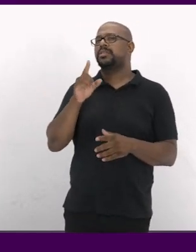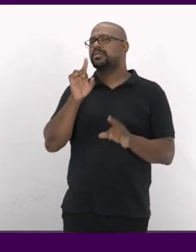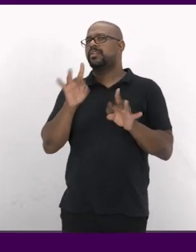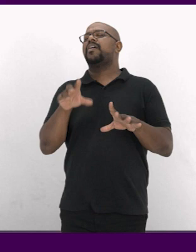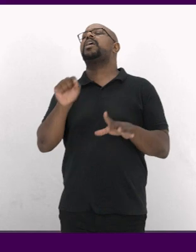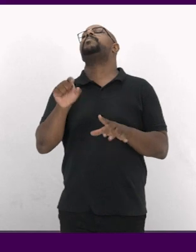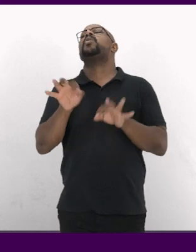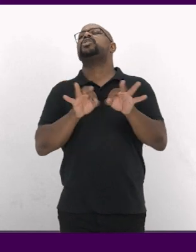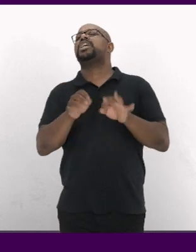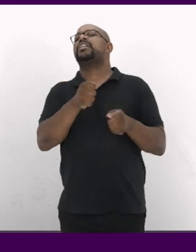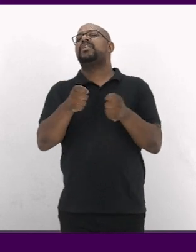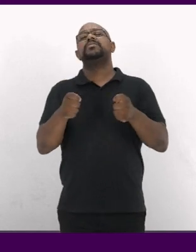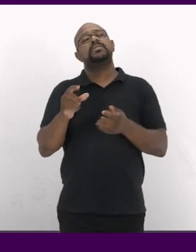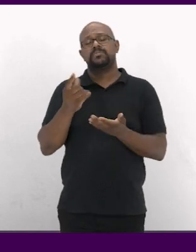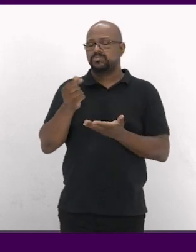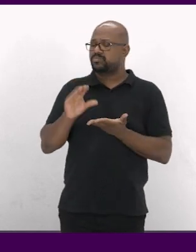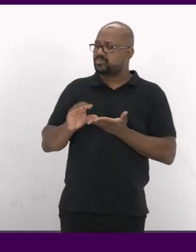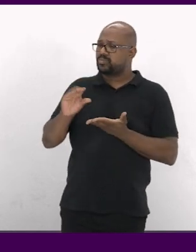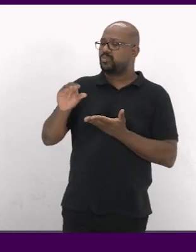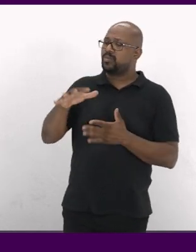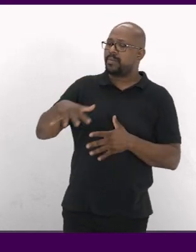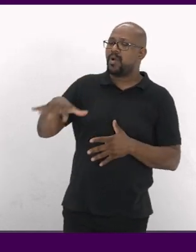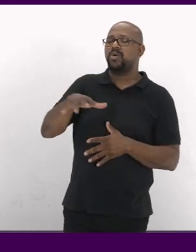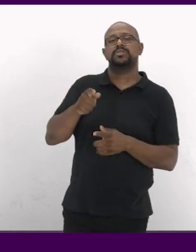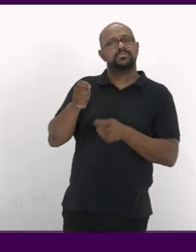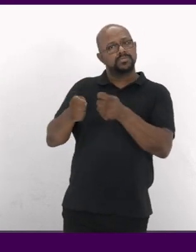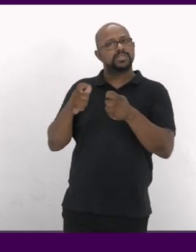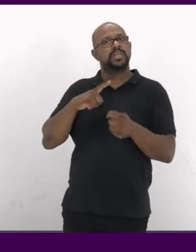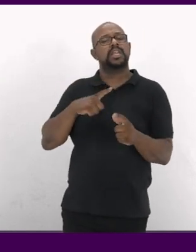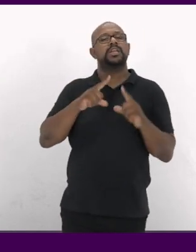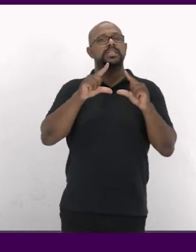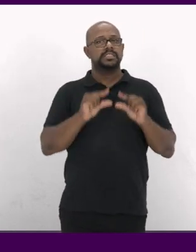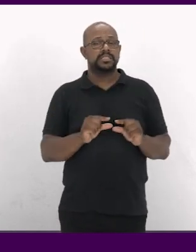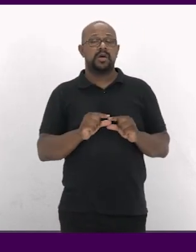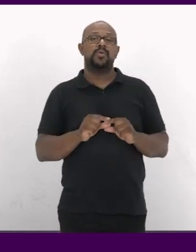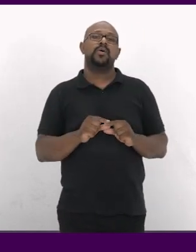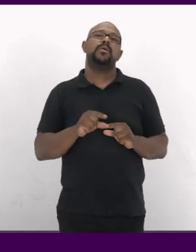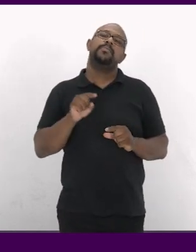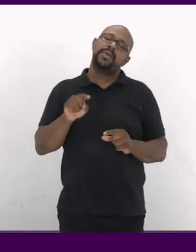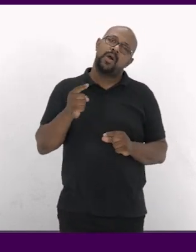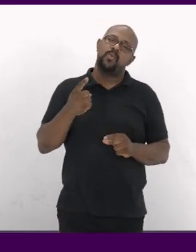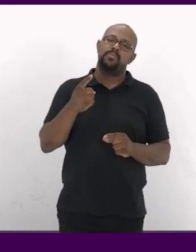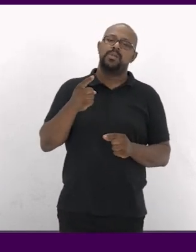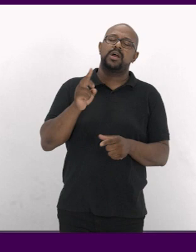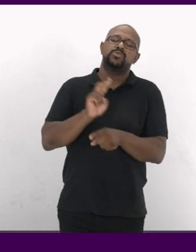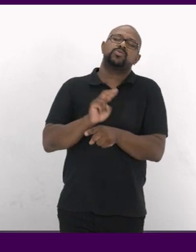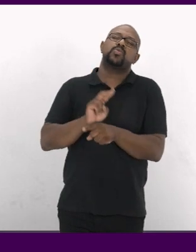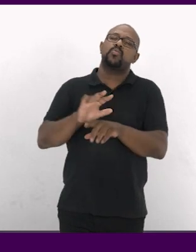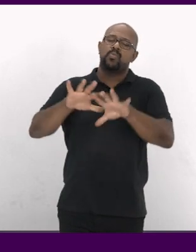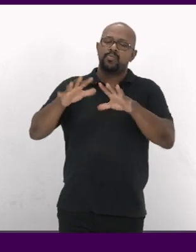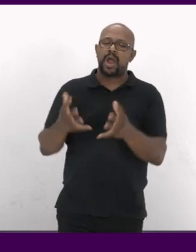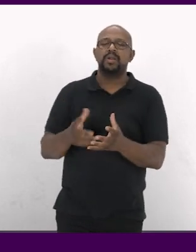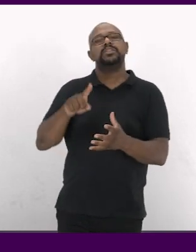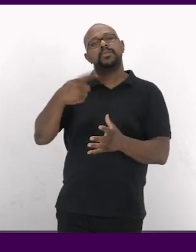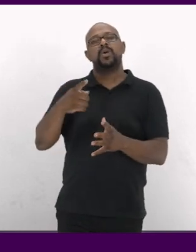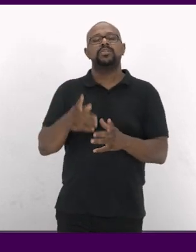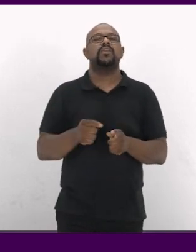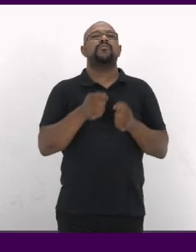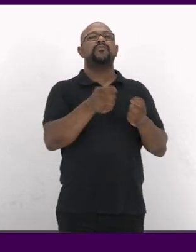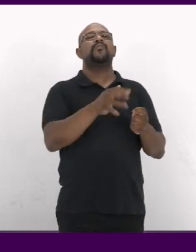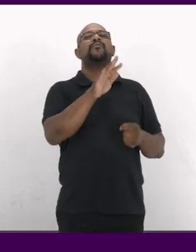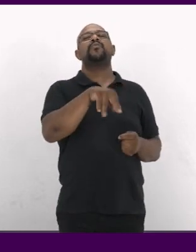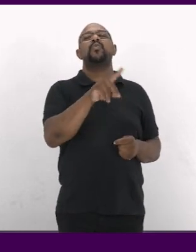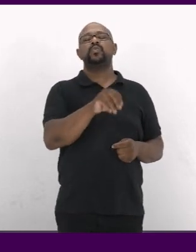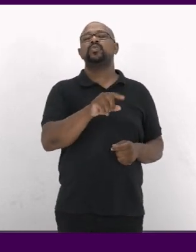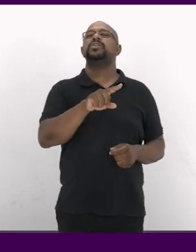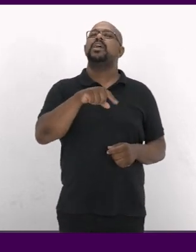que projetos elas vão financiar, elas aplicariam o seu recurso, elas teriam a sua isenção para uma bolsa que depois seria investido,